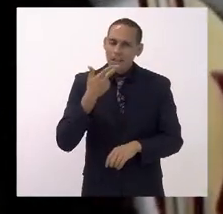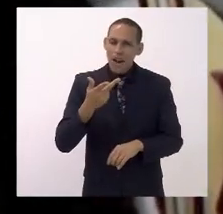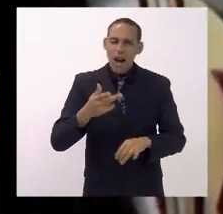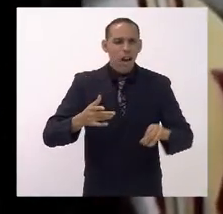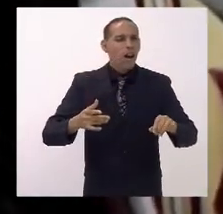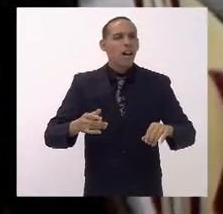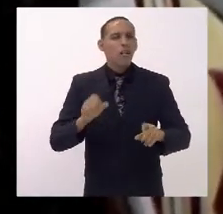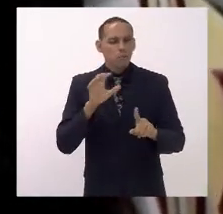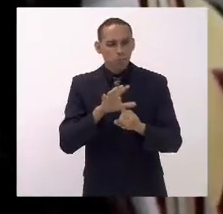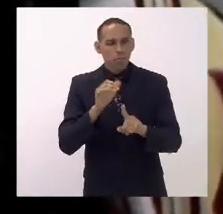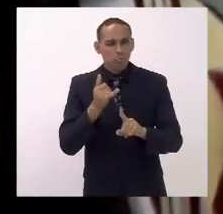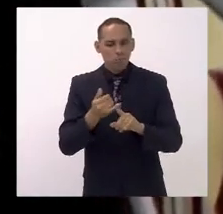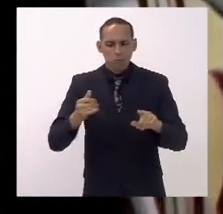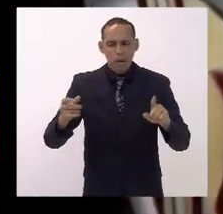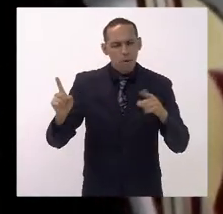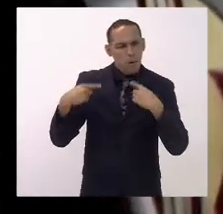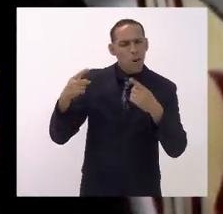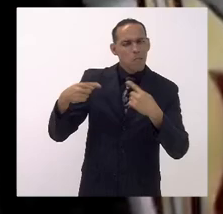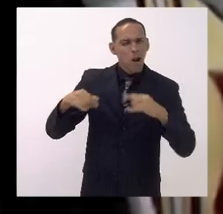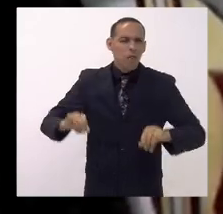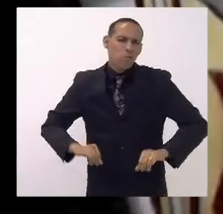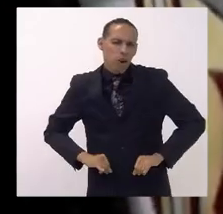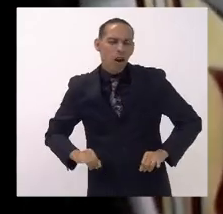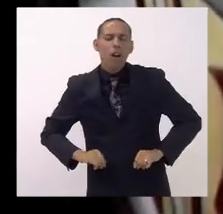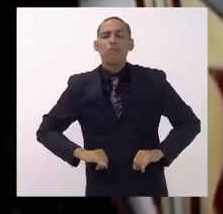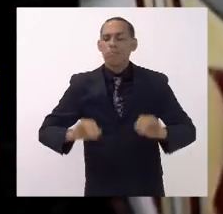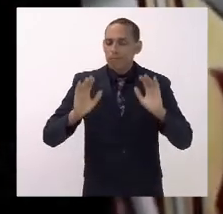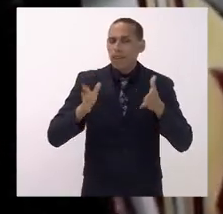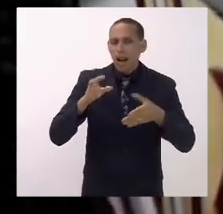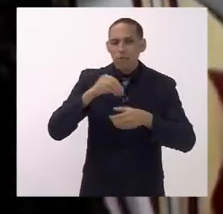sofrido ofensas nas escolas, Tia Ju.